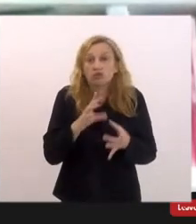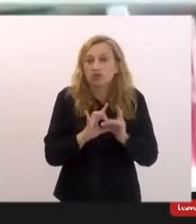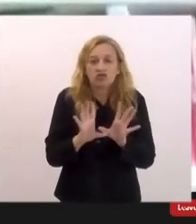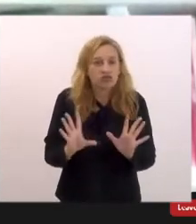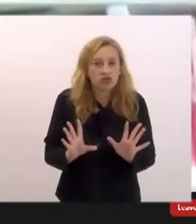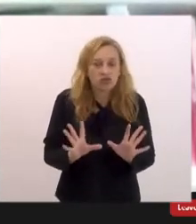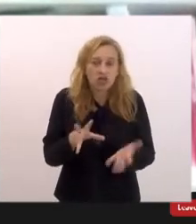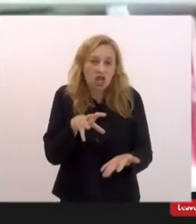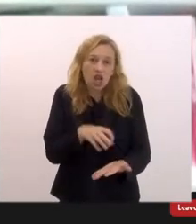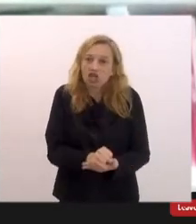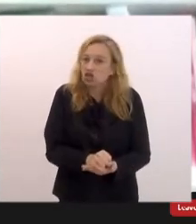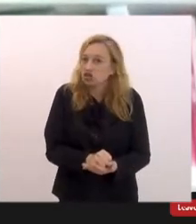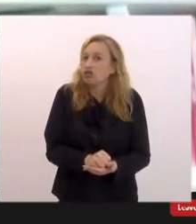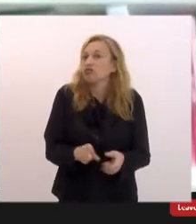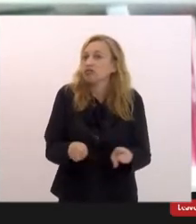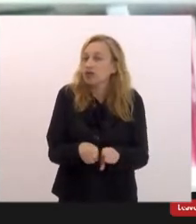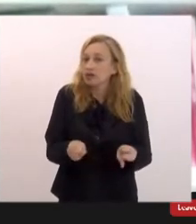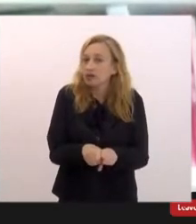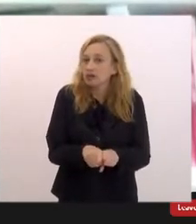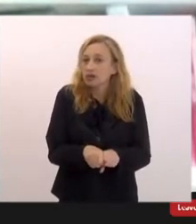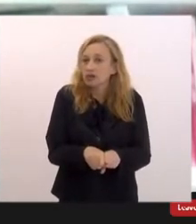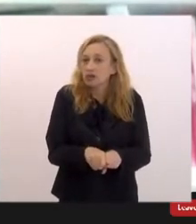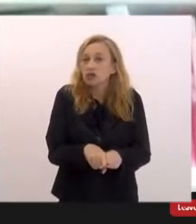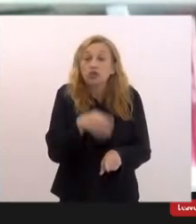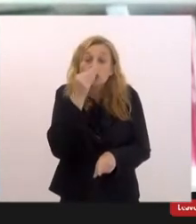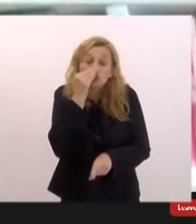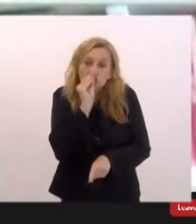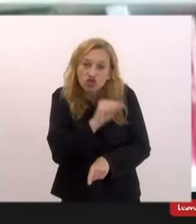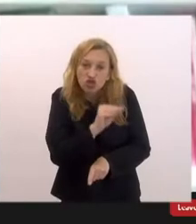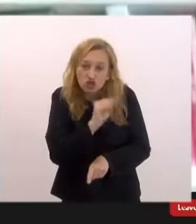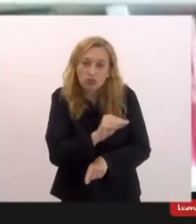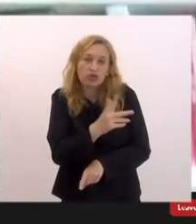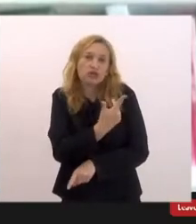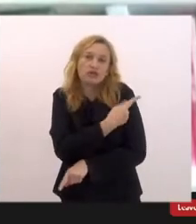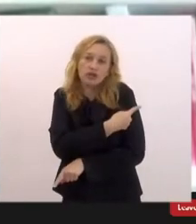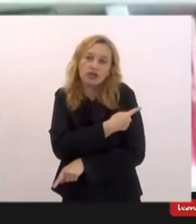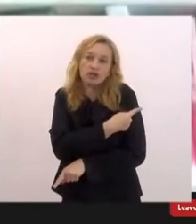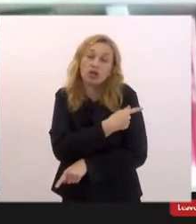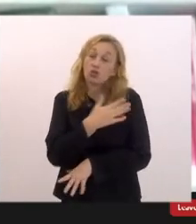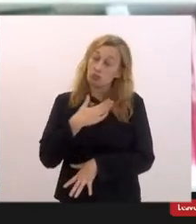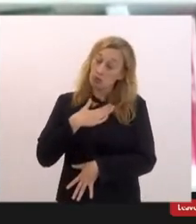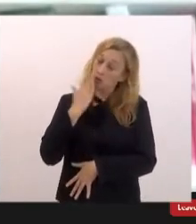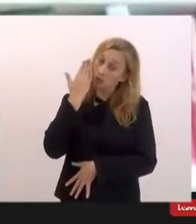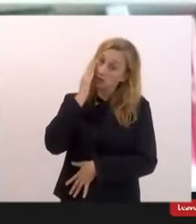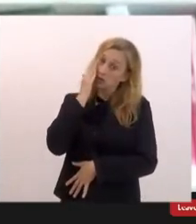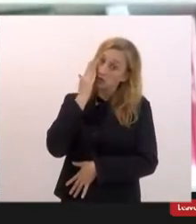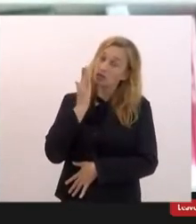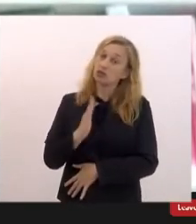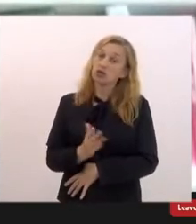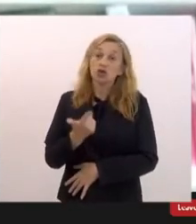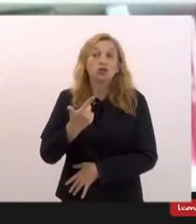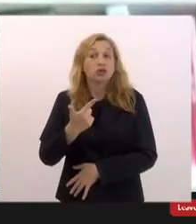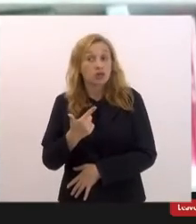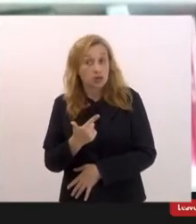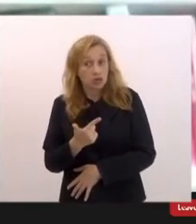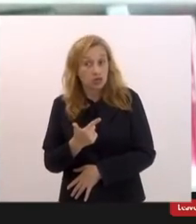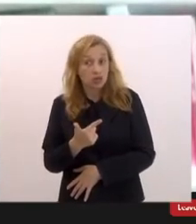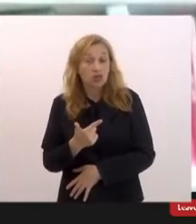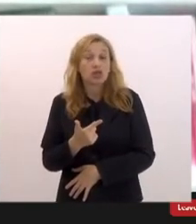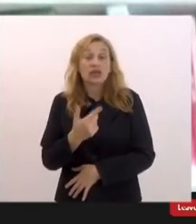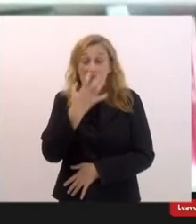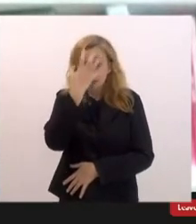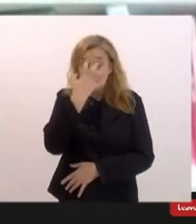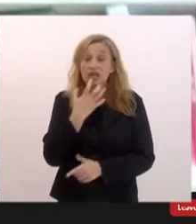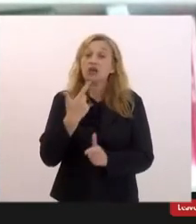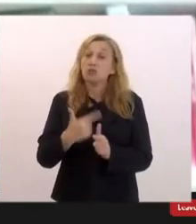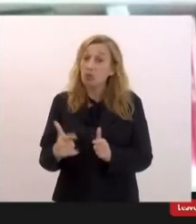de registrar o negacionismo e isso, no meu entendimento, repercute